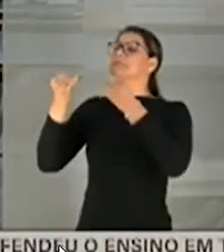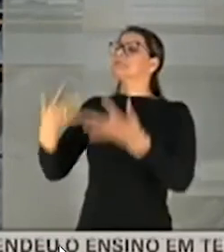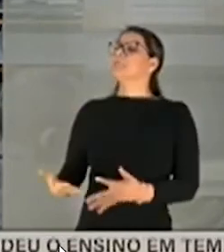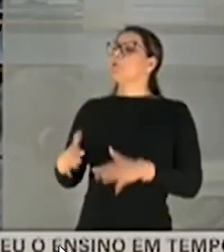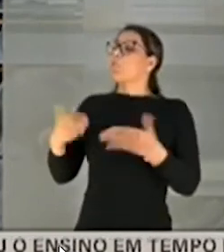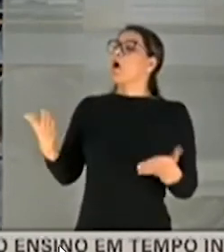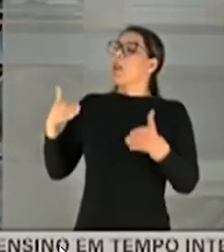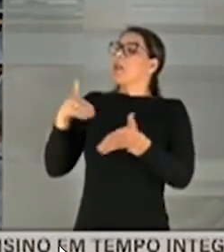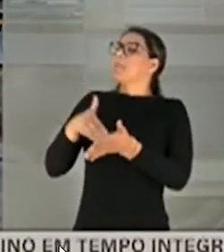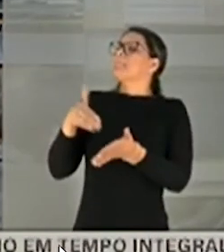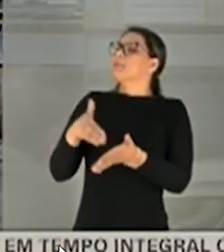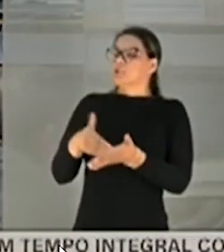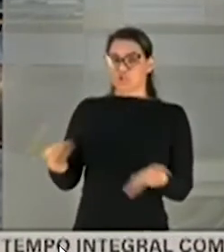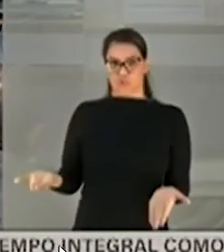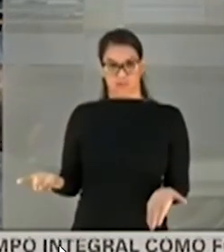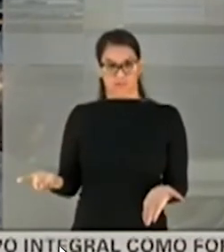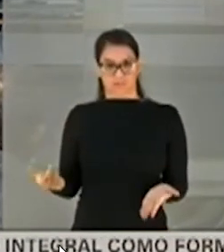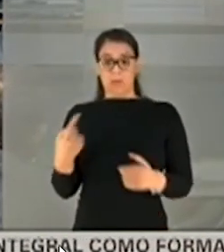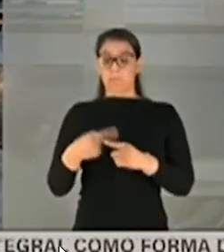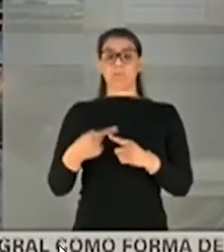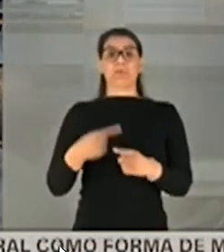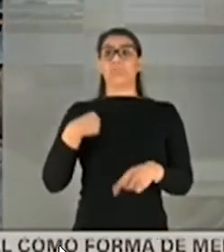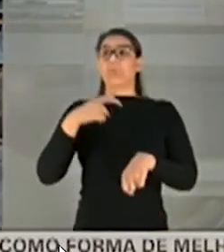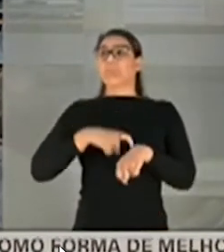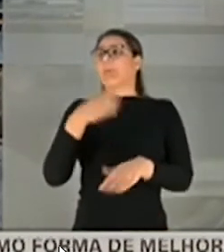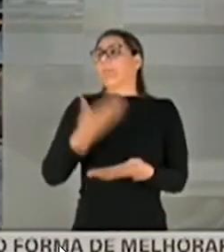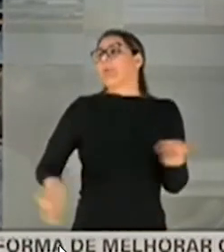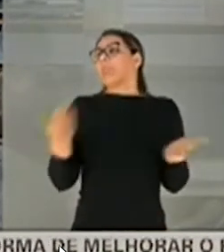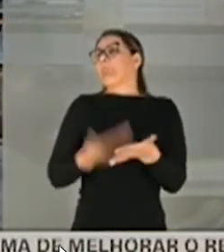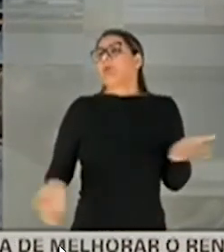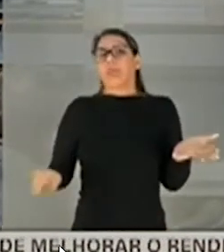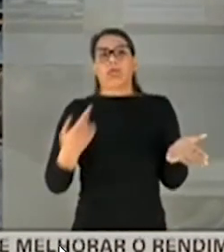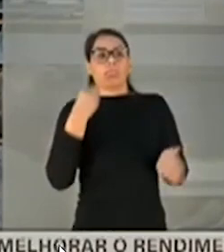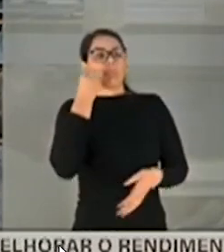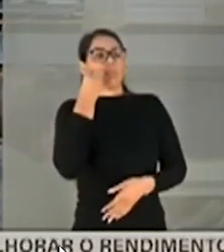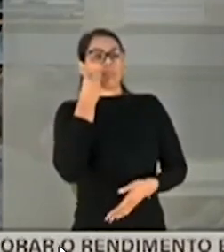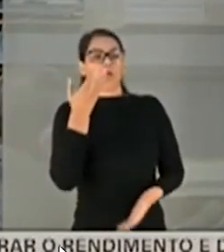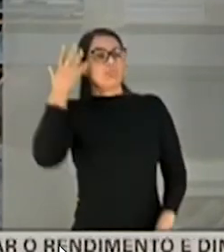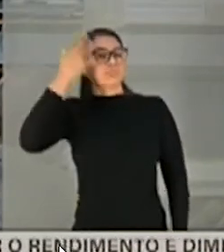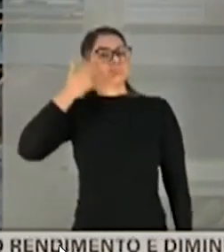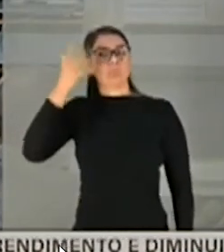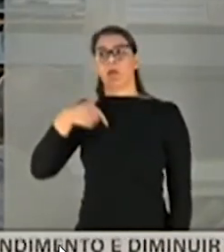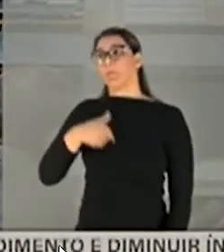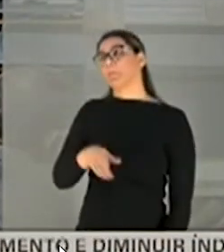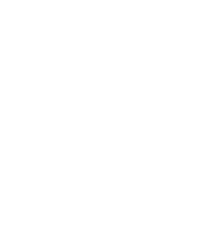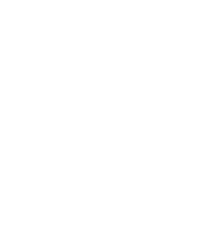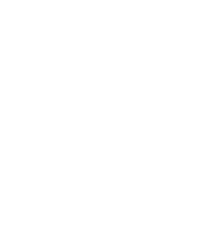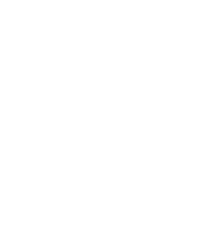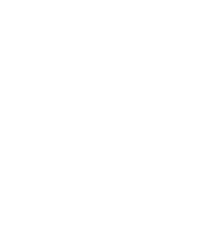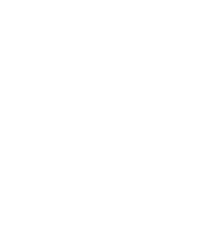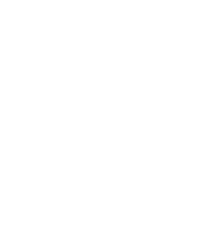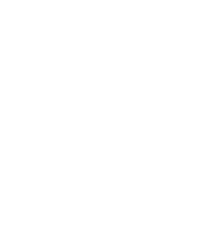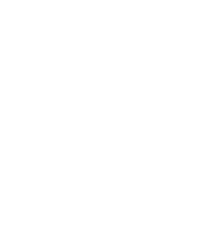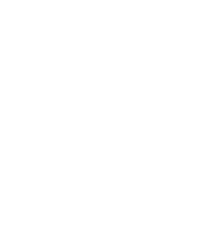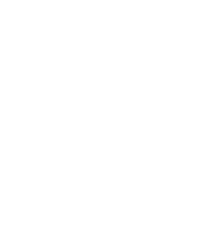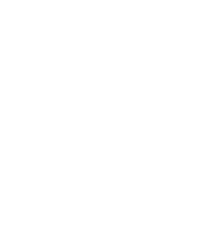limites. Exatamente. Tá certo? Porque eu não vou perder meu tempo, tá certo? E tá ouvindo uma depoente que não quer colaborar, nem